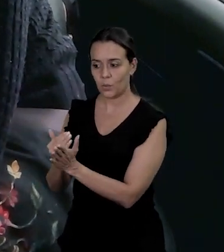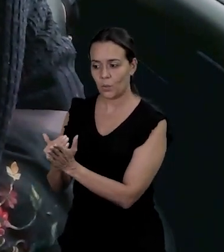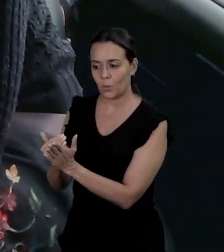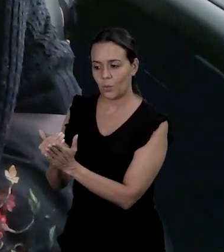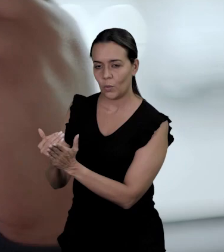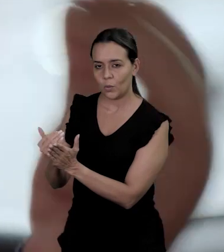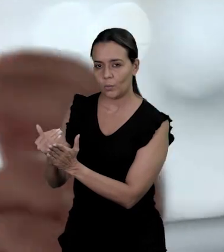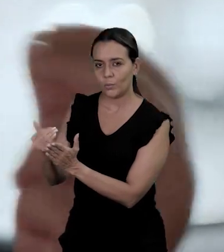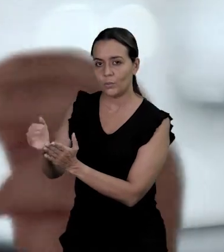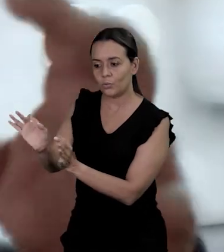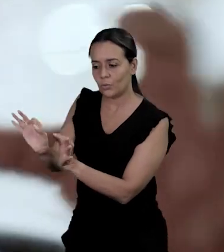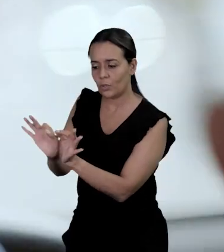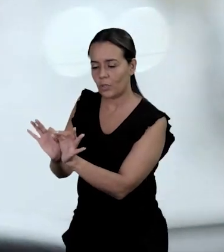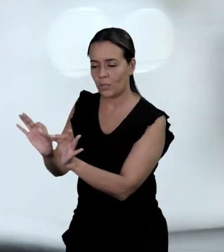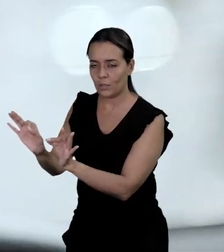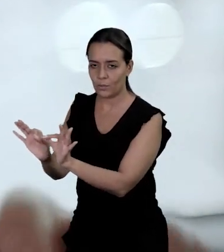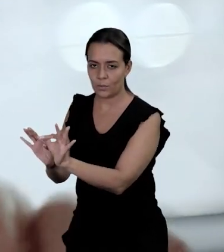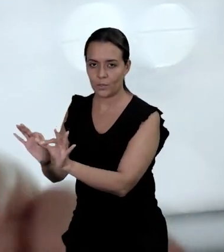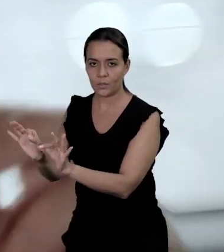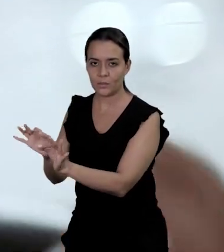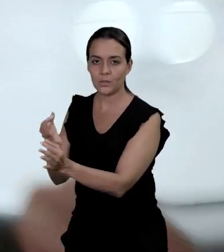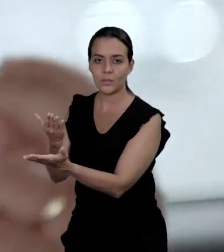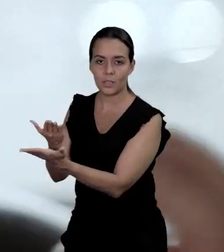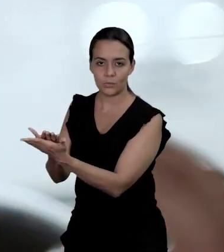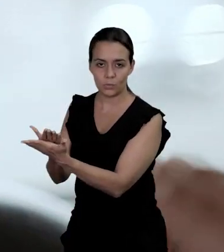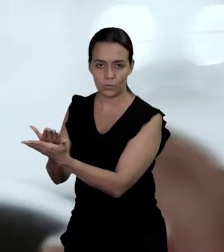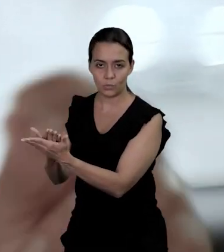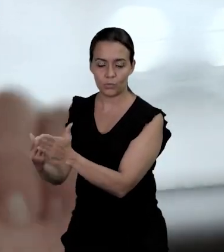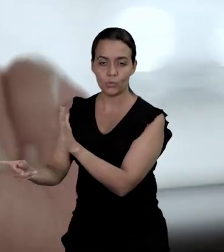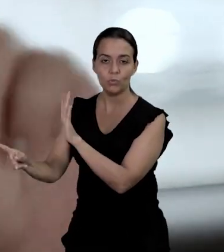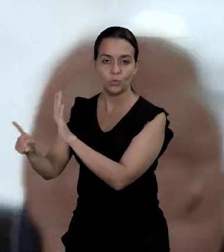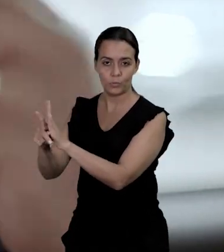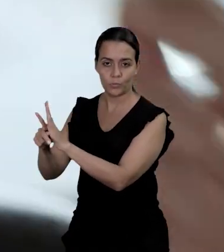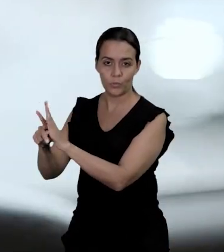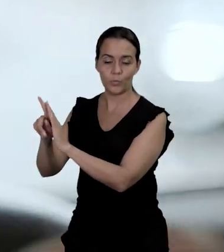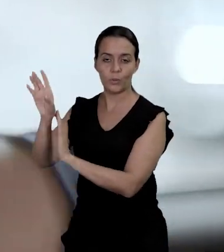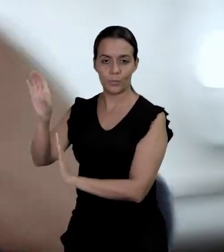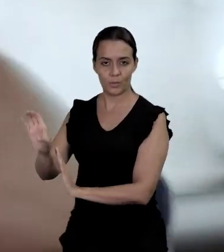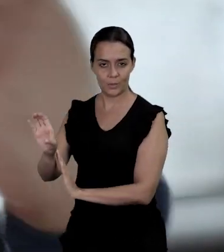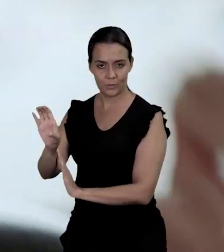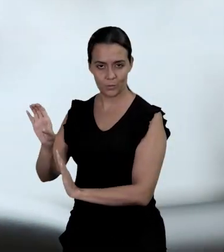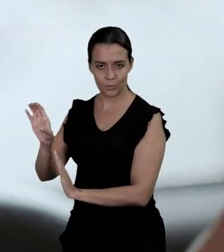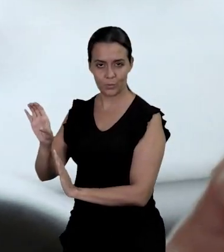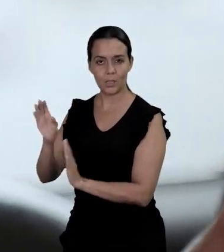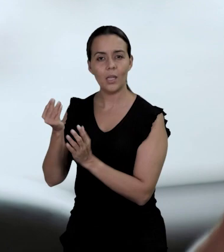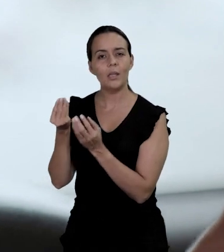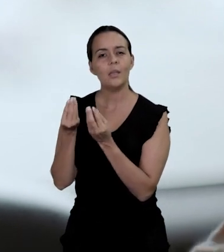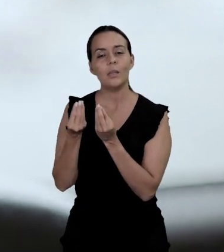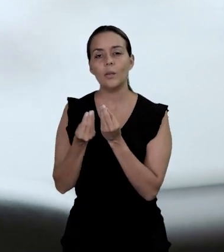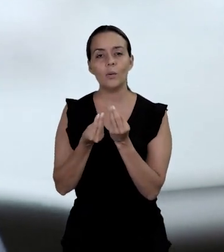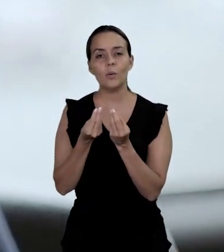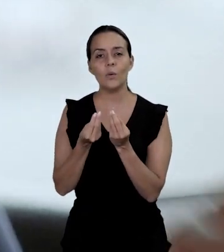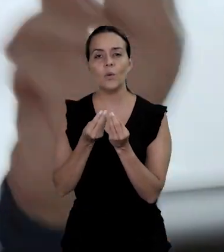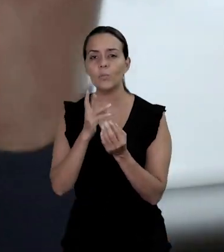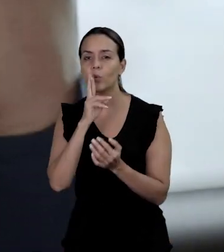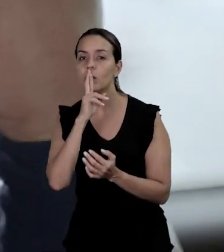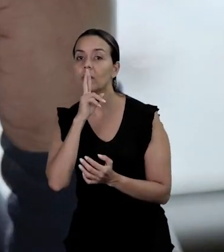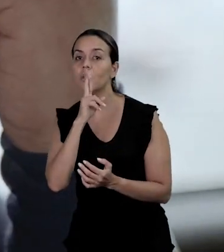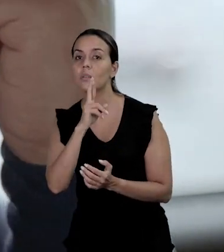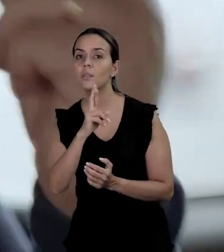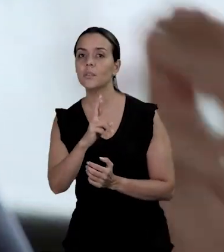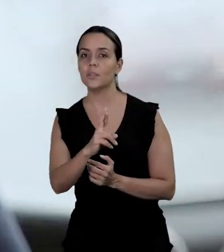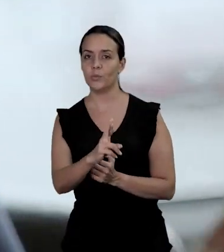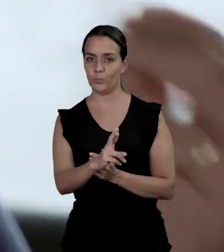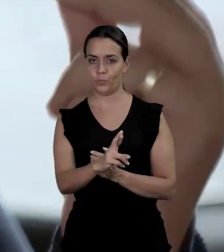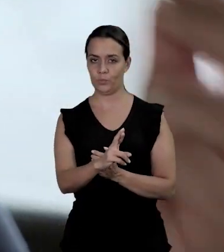filosófica e teológica que se monta. E é a moldura disso em determinada racionalidade.